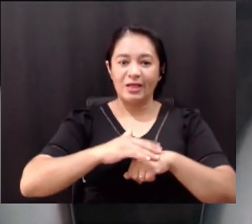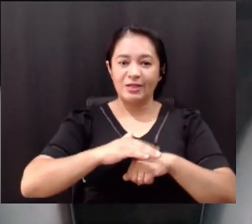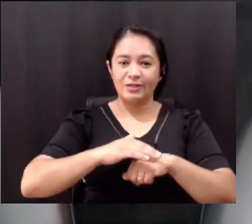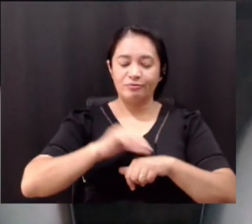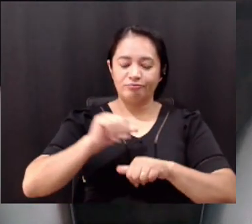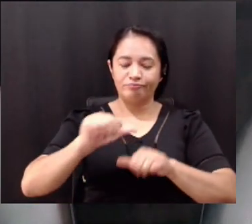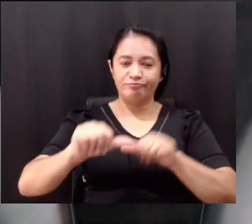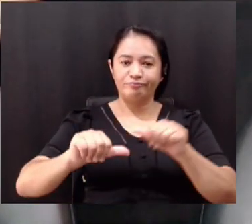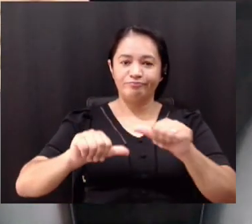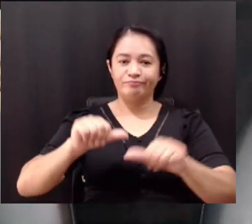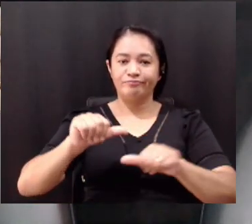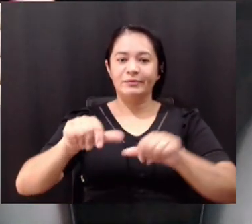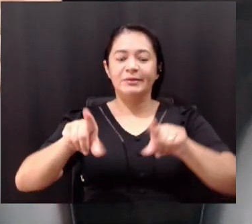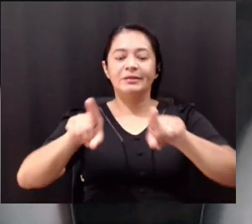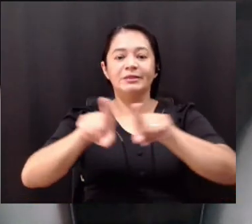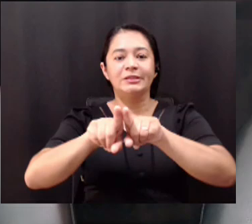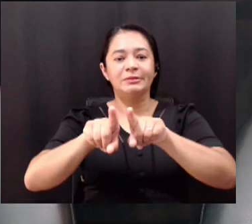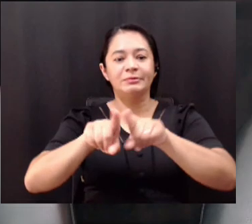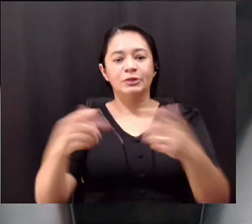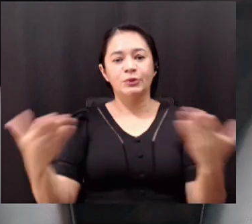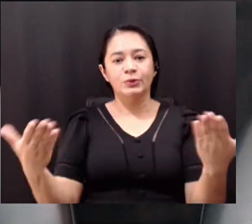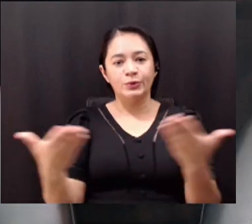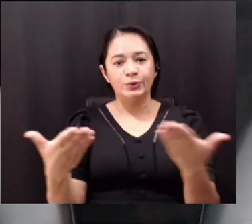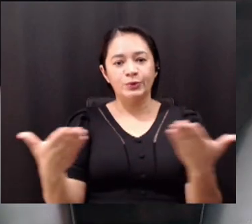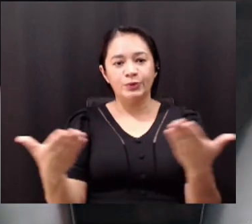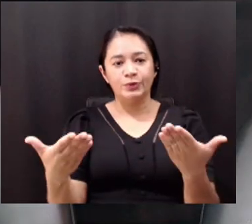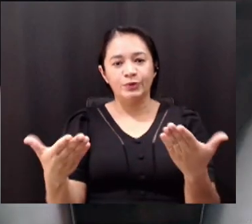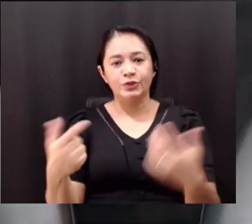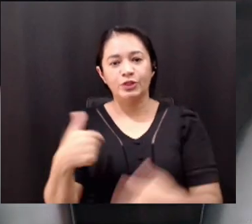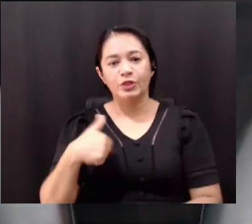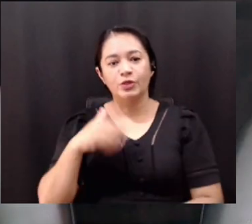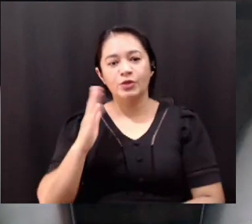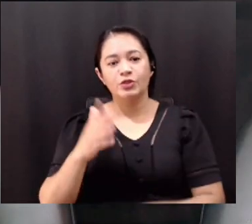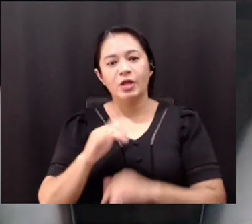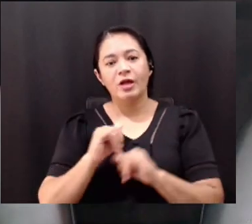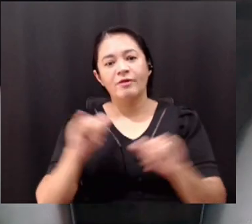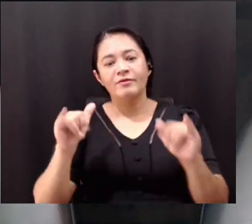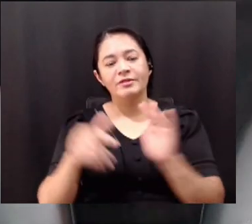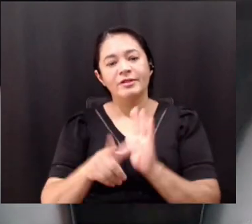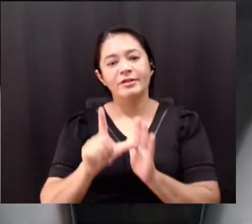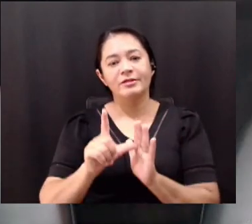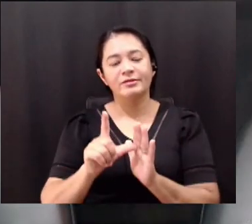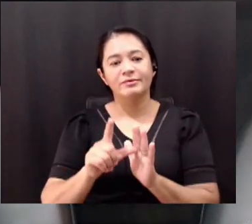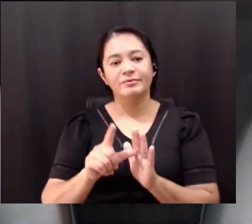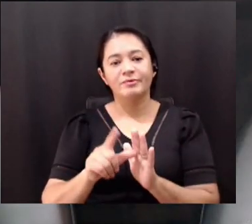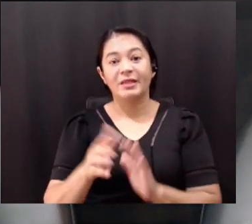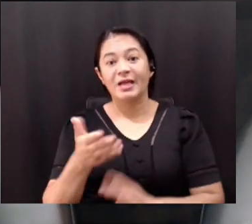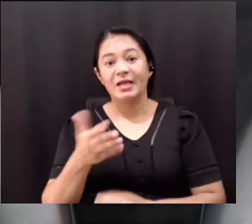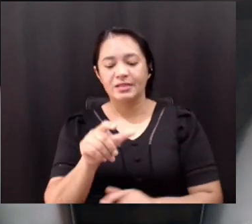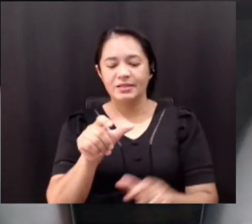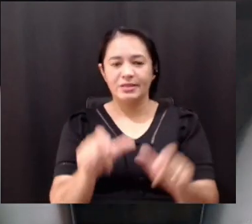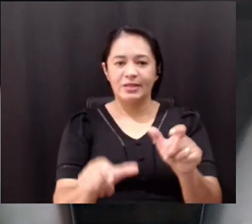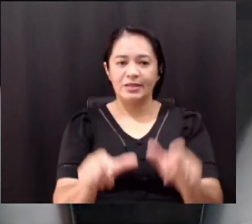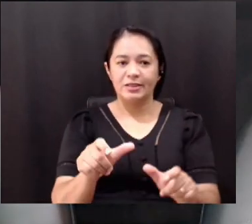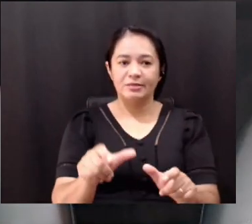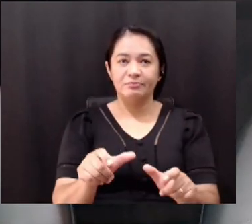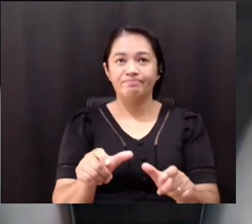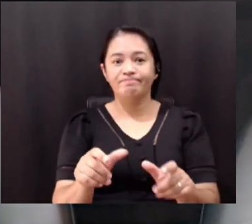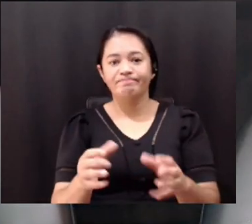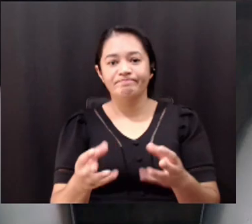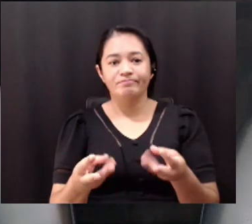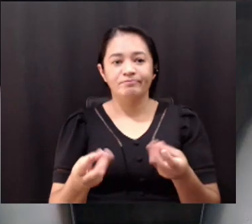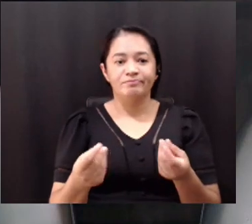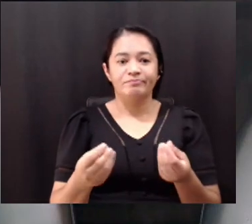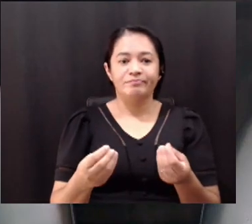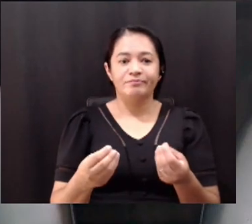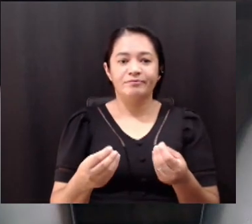Então, hoje, como eu tinha dito anteriormente, as pessoas que às vezes estão num estado, né, que